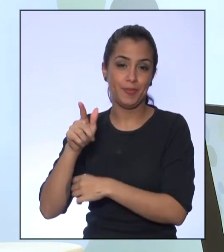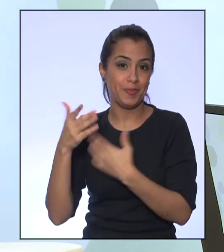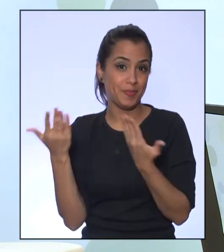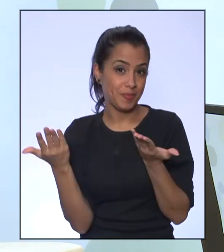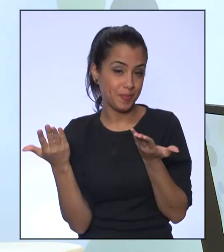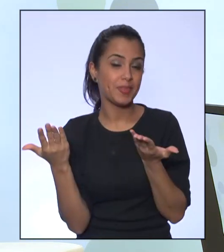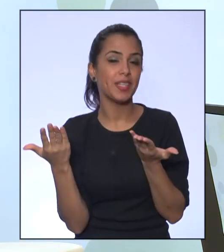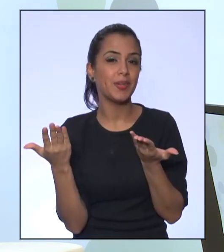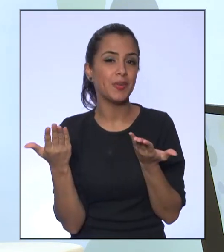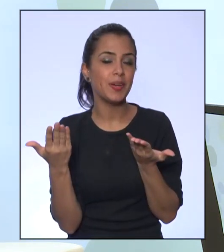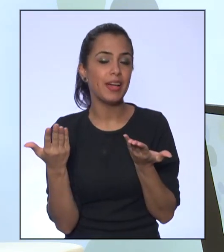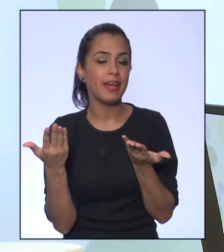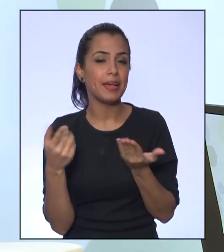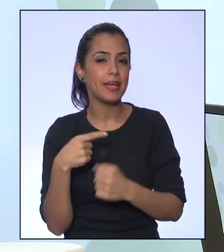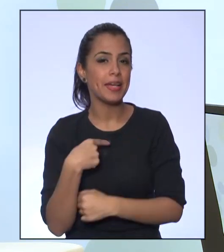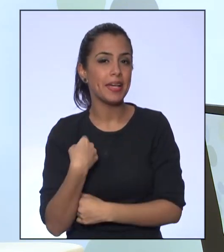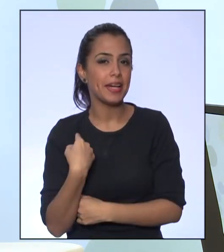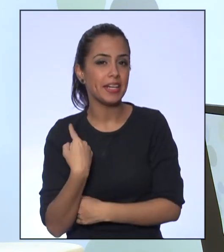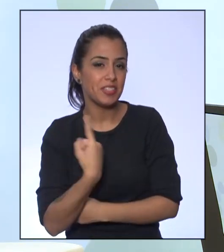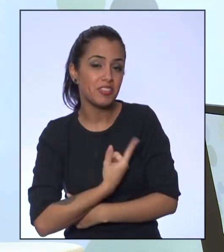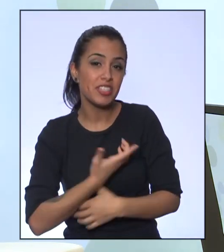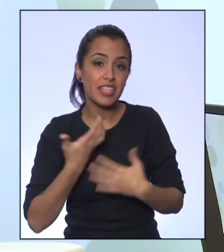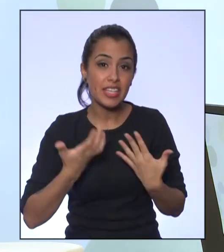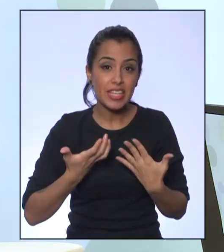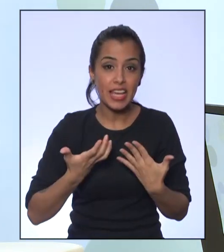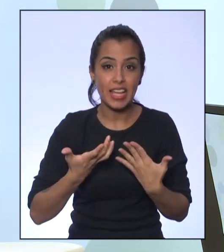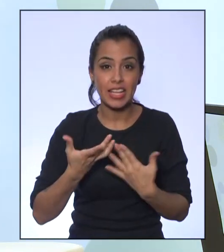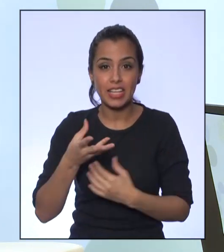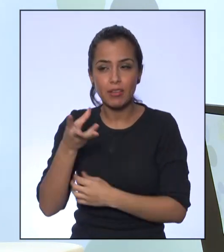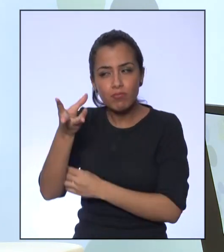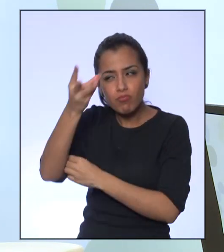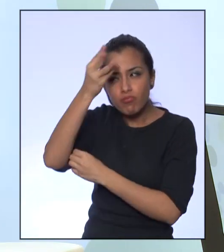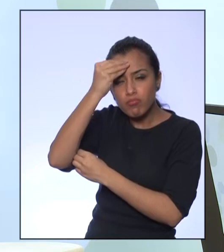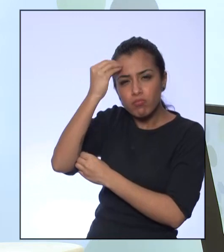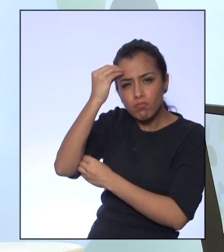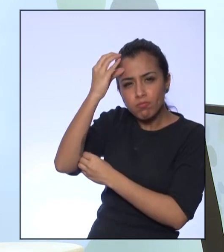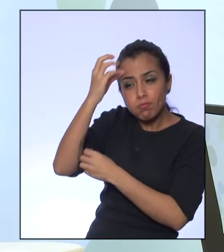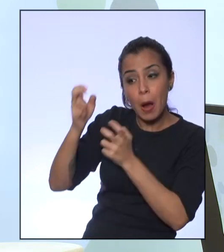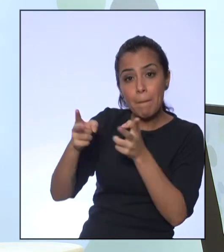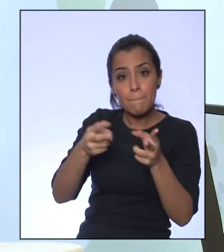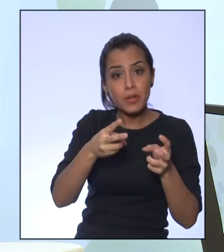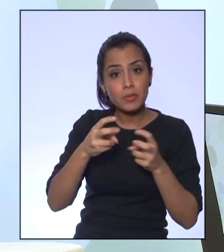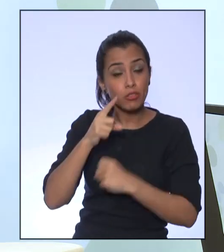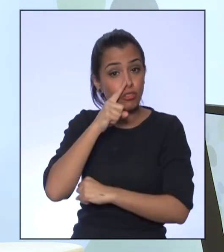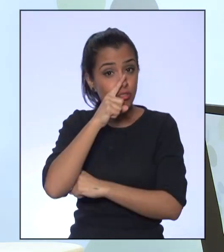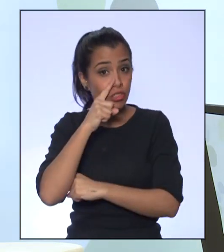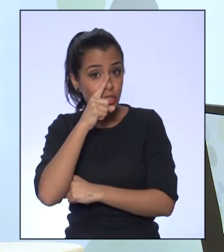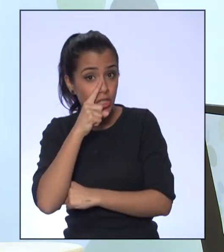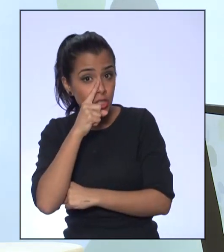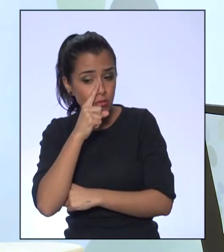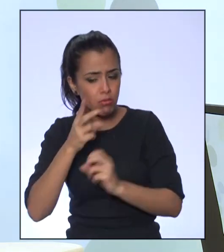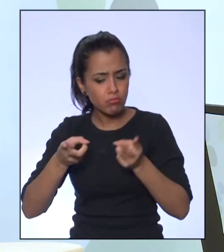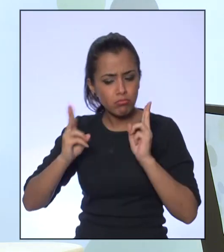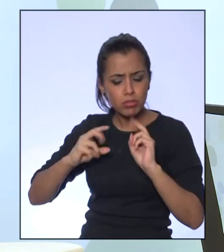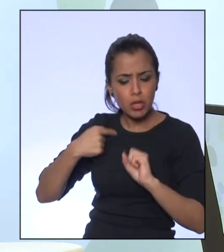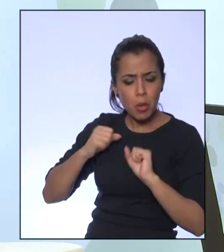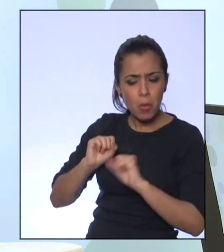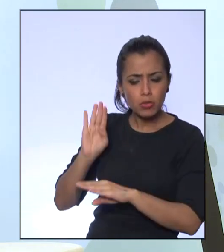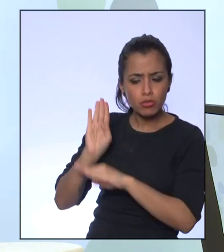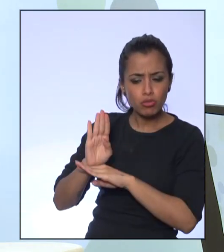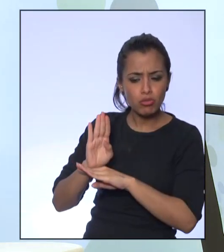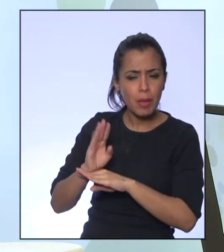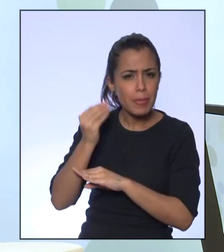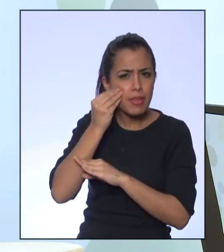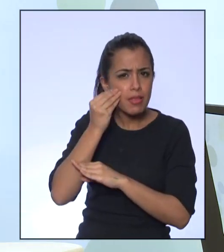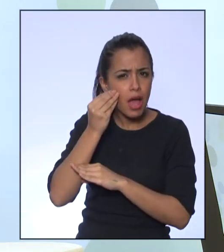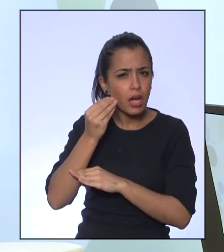gostaria de colocar nas pessoas essa questão da percepção do risco e o que eu posso fazer para diminuir o